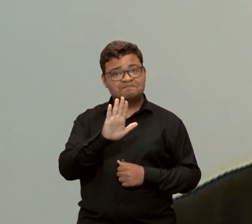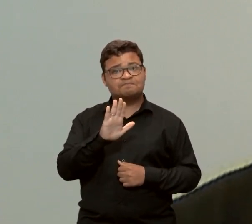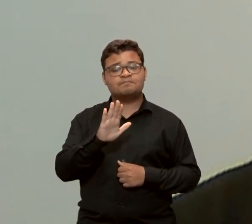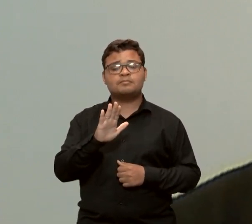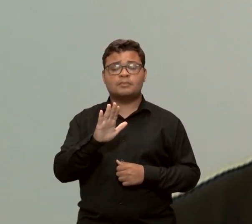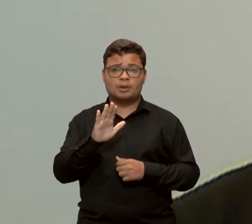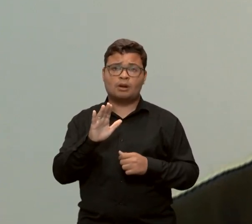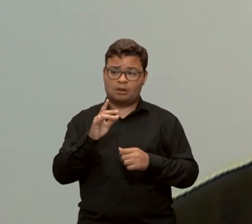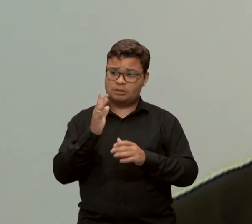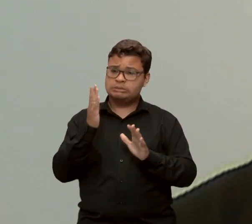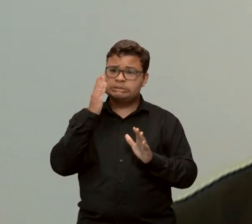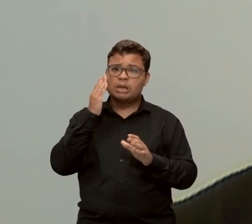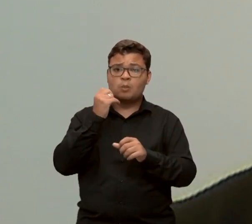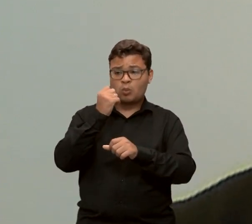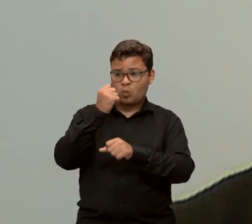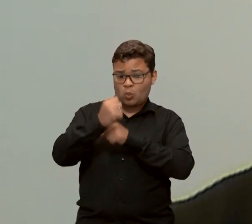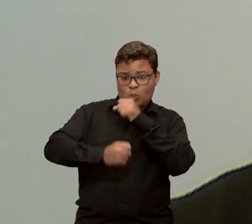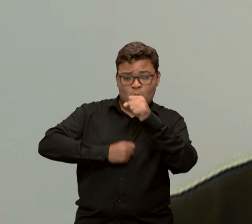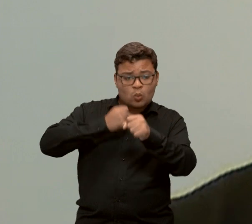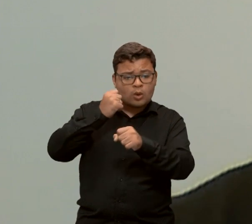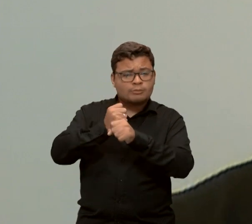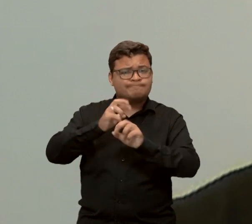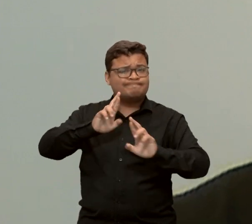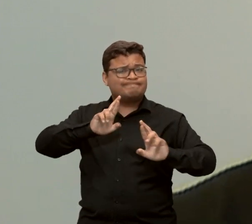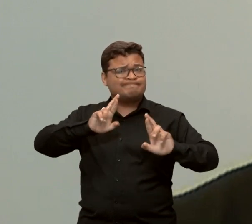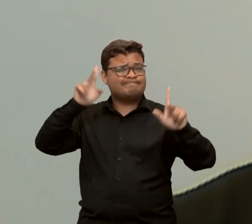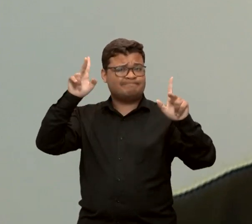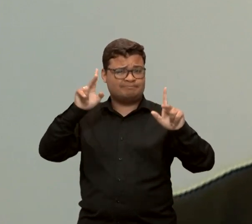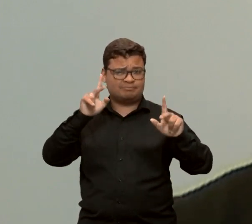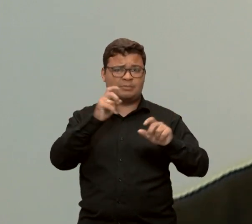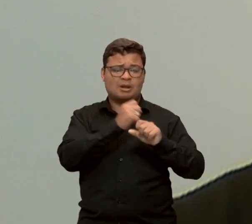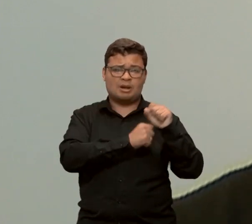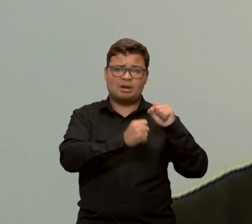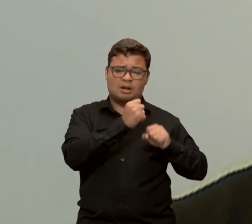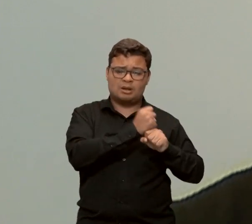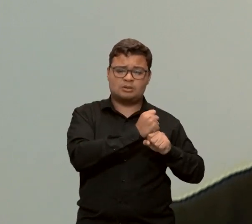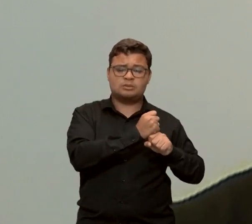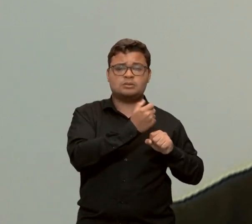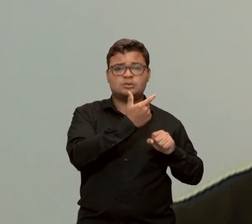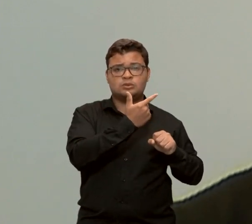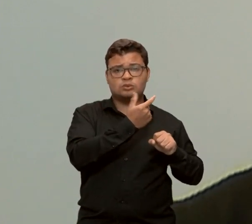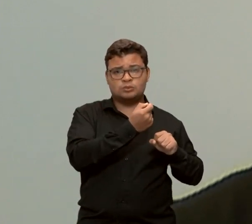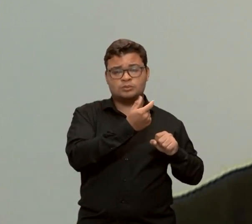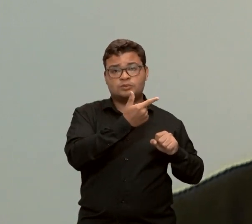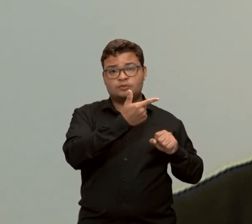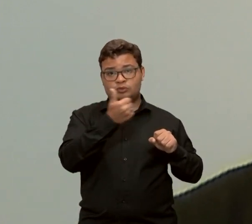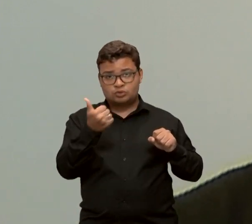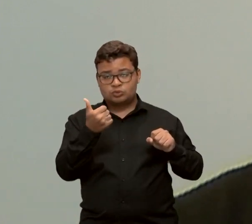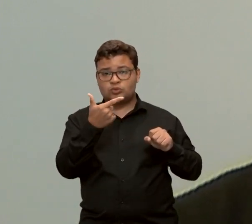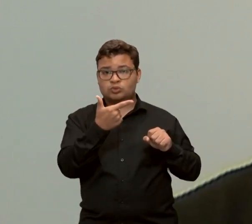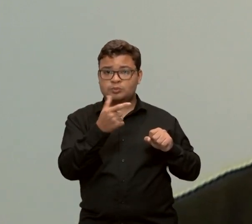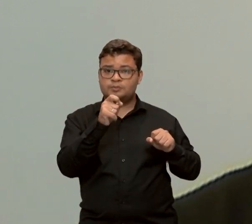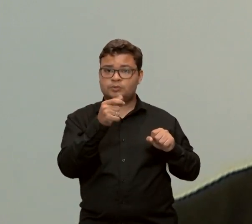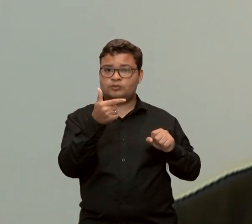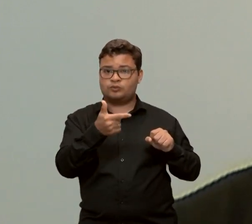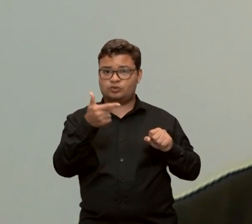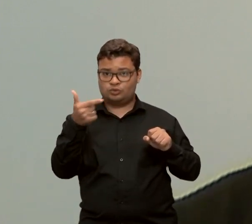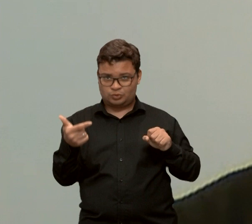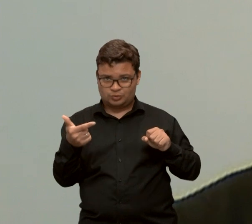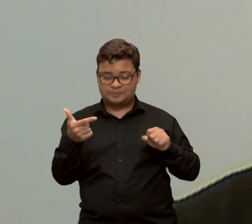todas as nossas atividades de controle vetorial devido a essa questão da pandemia. Quando